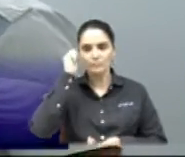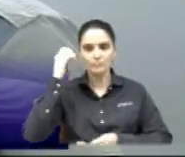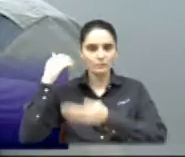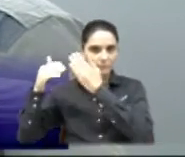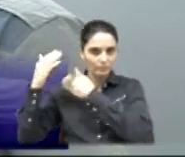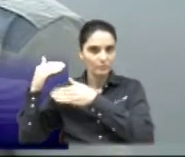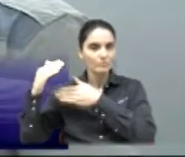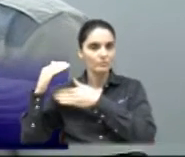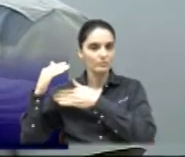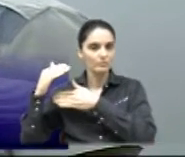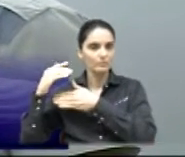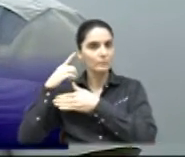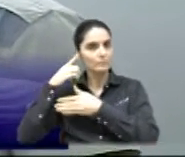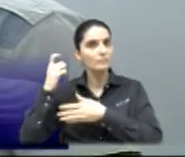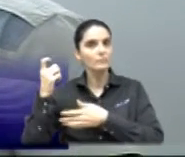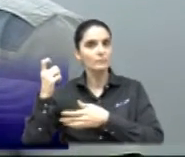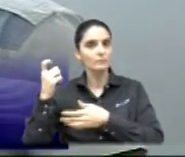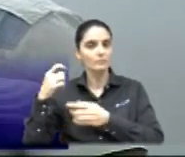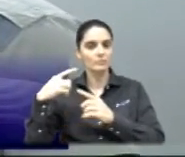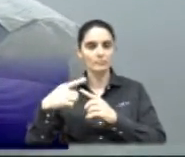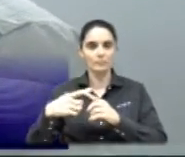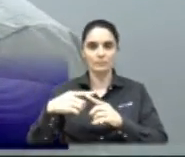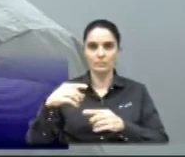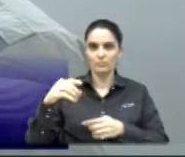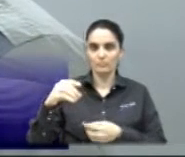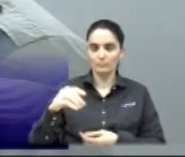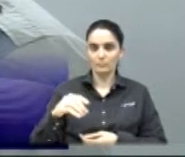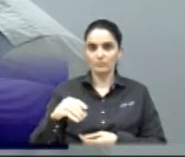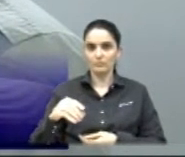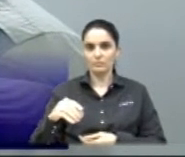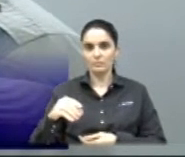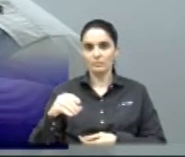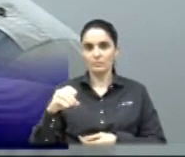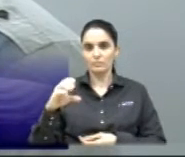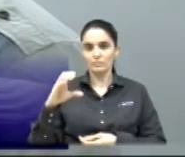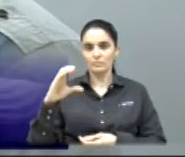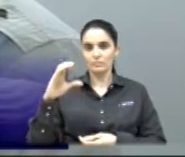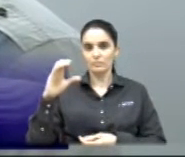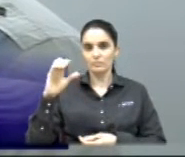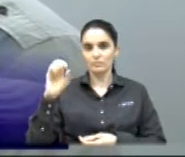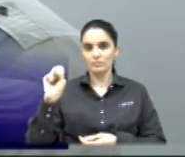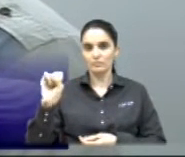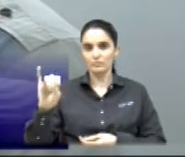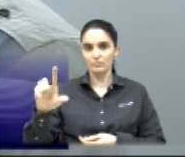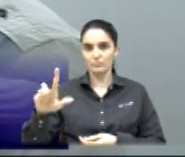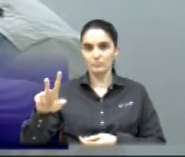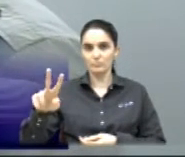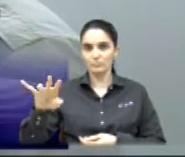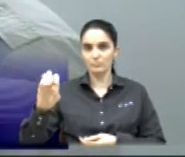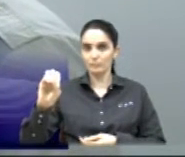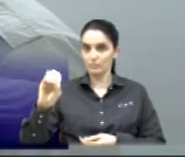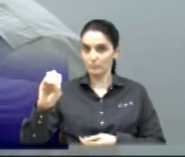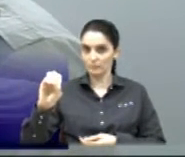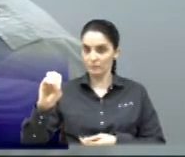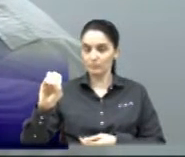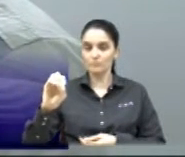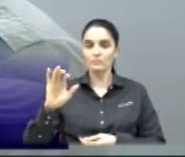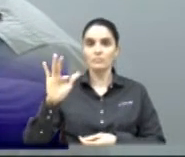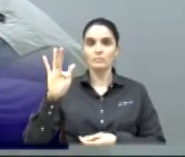o prefeito cassado, Silvio Félix, que teve o seu mandato cassado por esta casa,